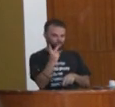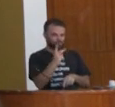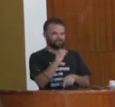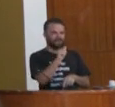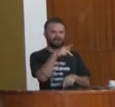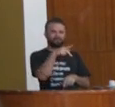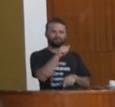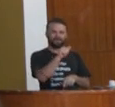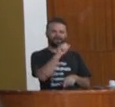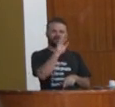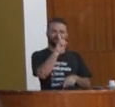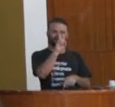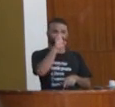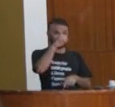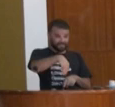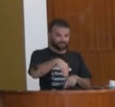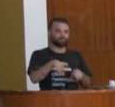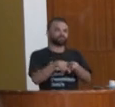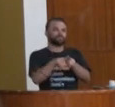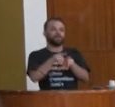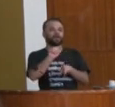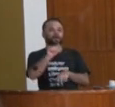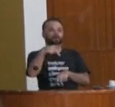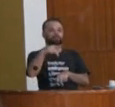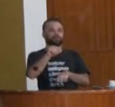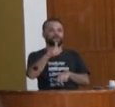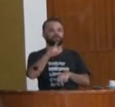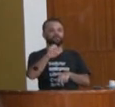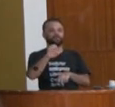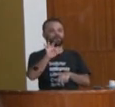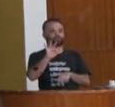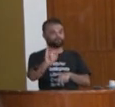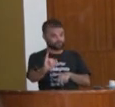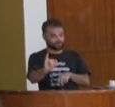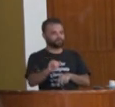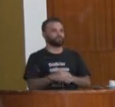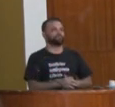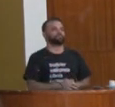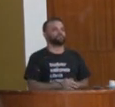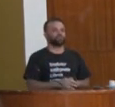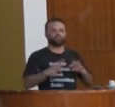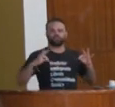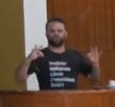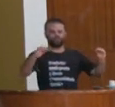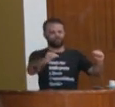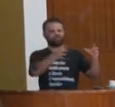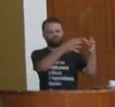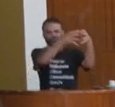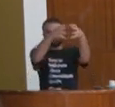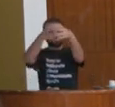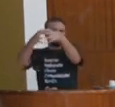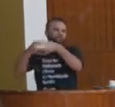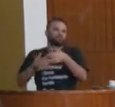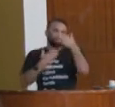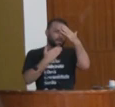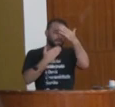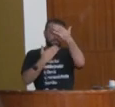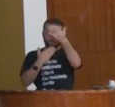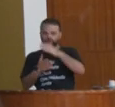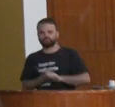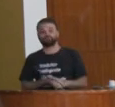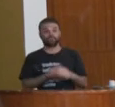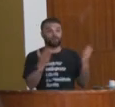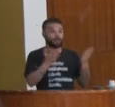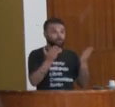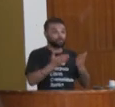Apadem. Eu agradeço a todos aqui, todas as entidades aqui de Volta Redonda e todos aqui presentes. Nesse momento,